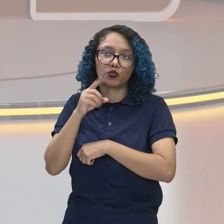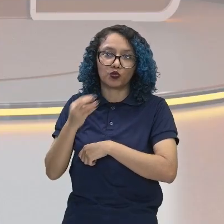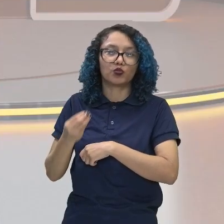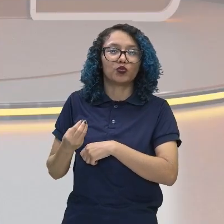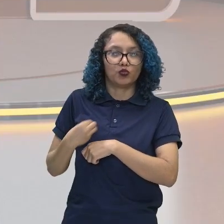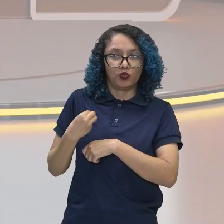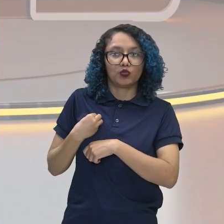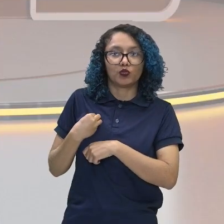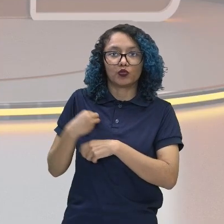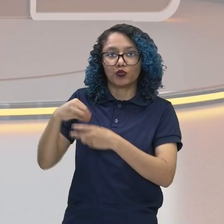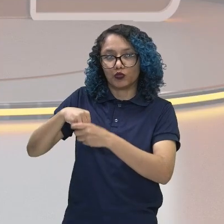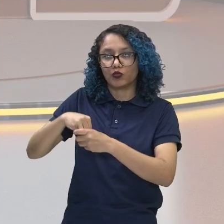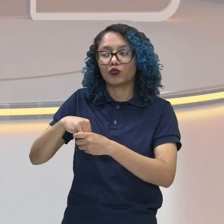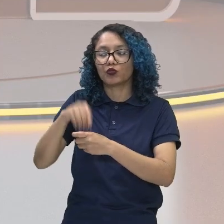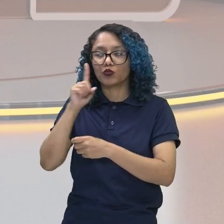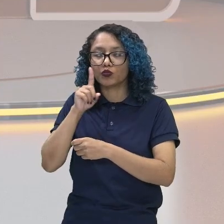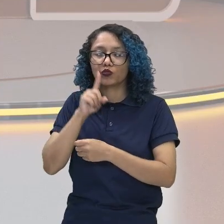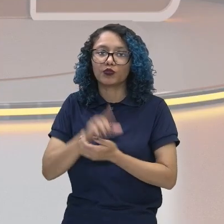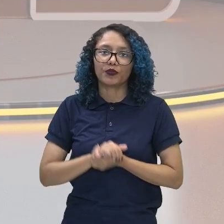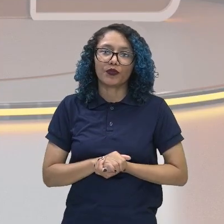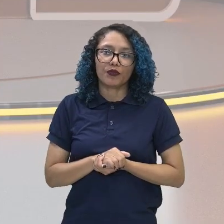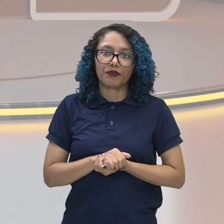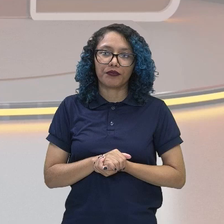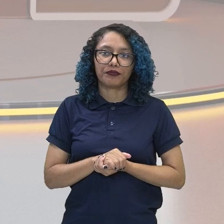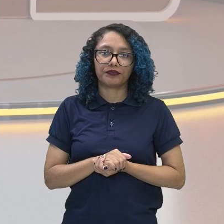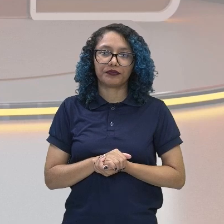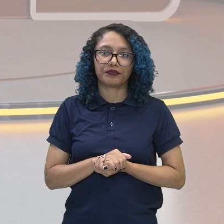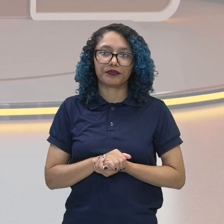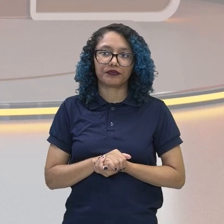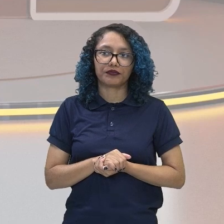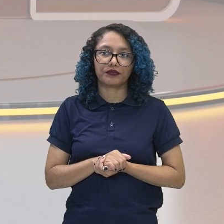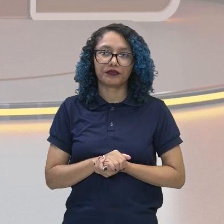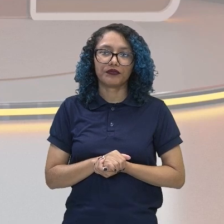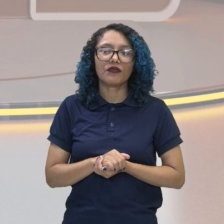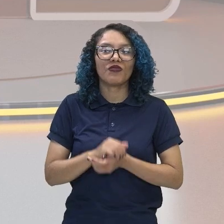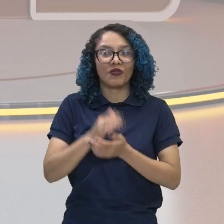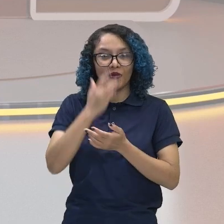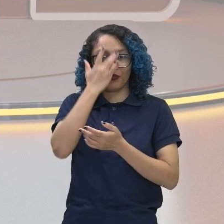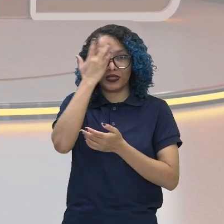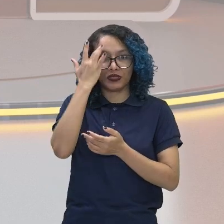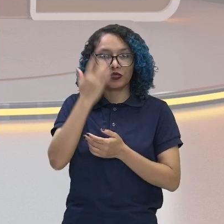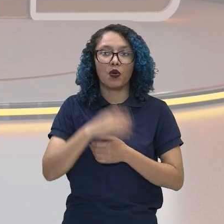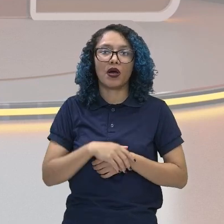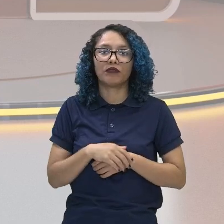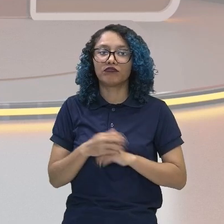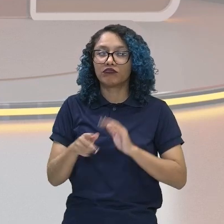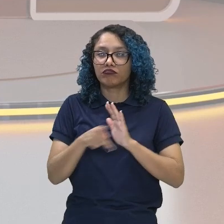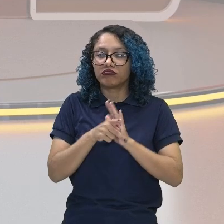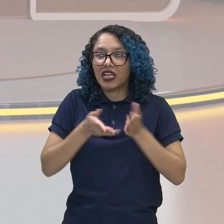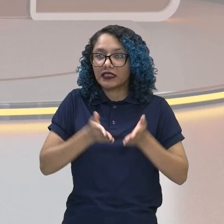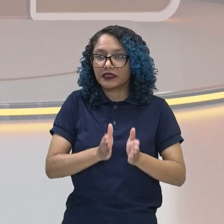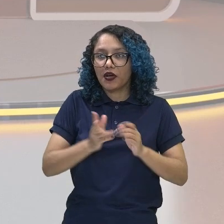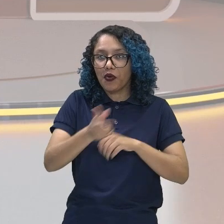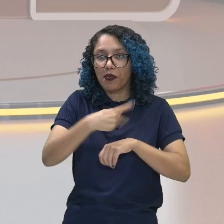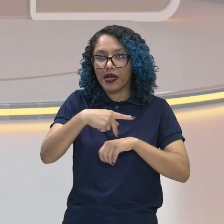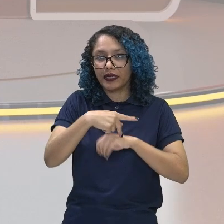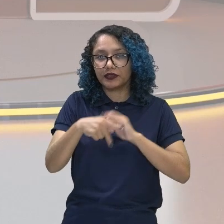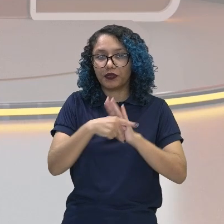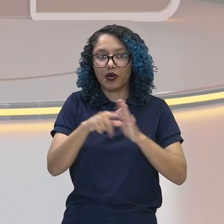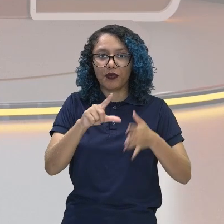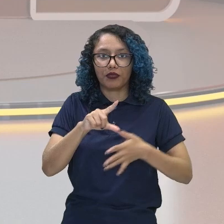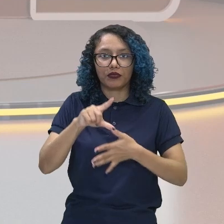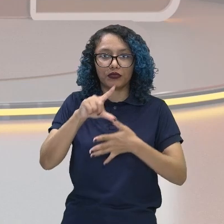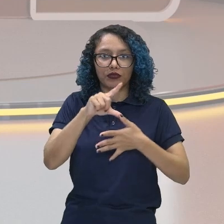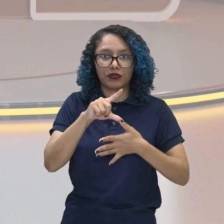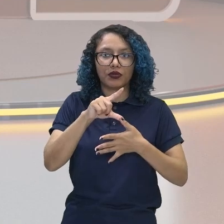né? Pessoas que têm sua origem em países aqui da América Latina, indo para um único